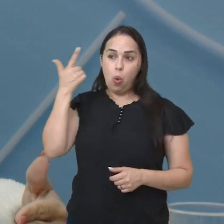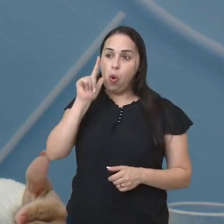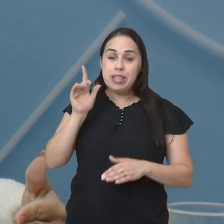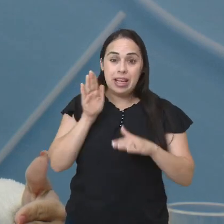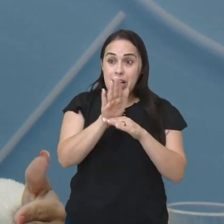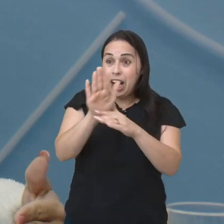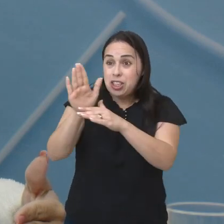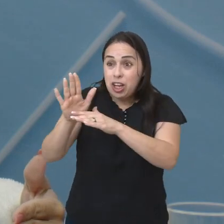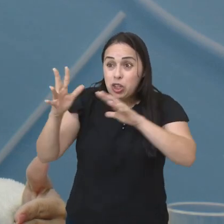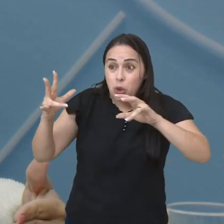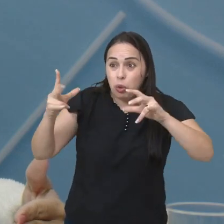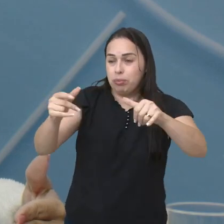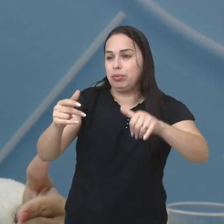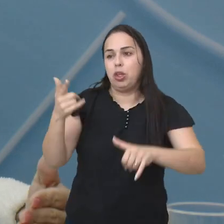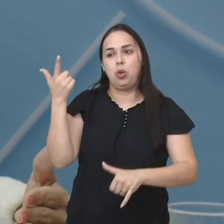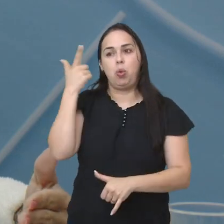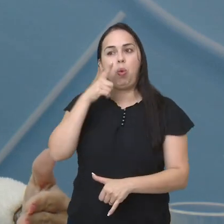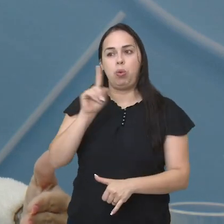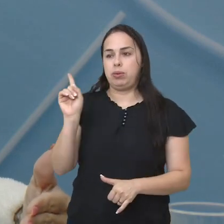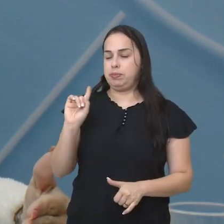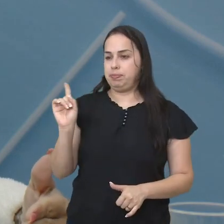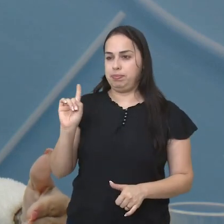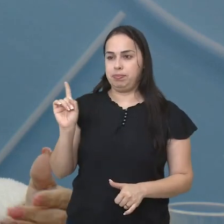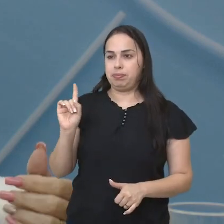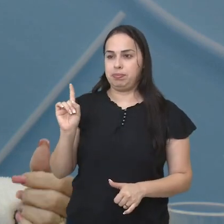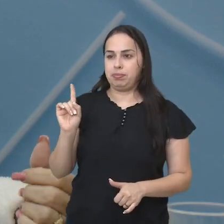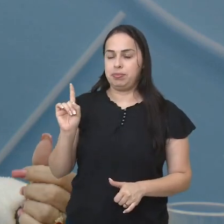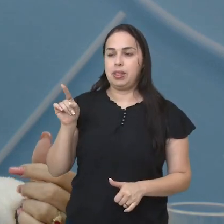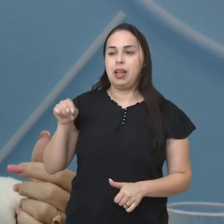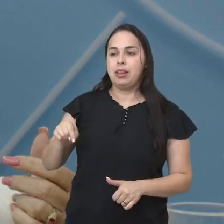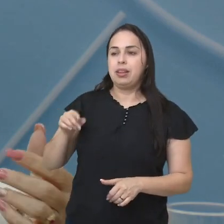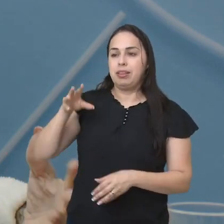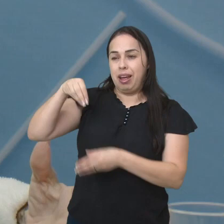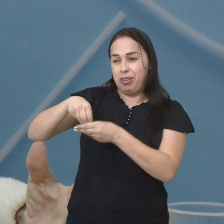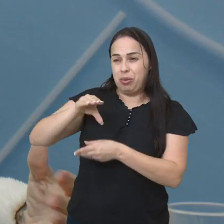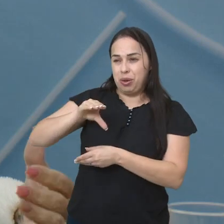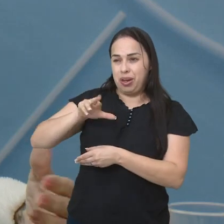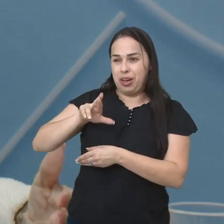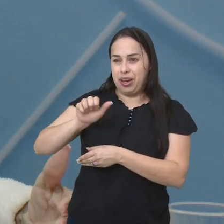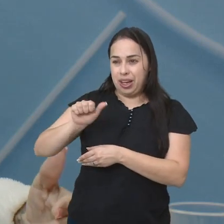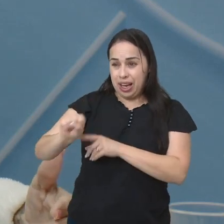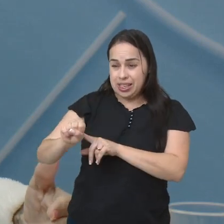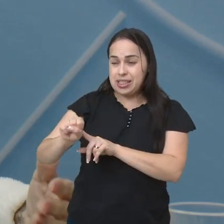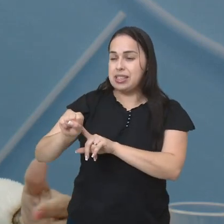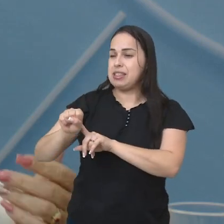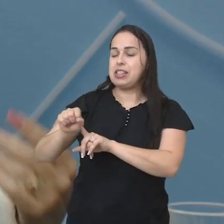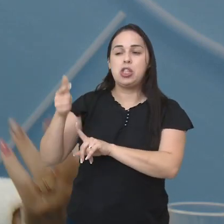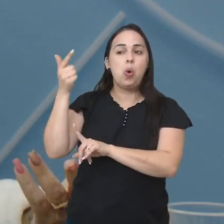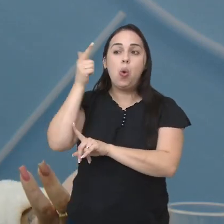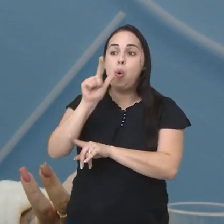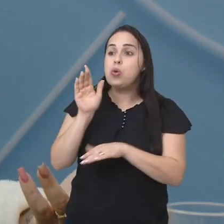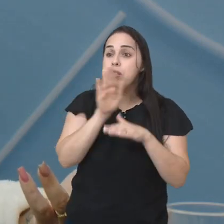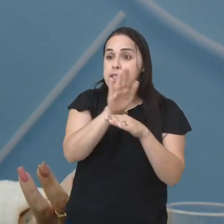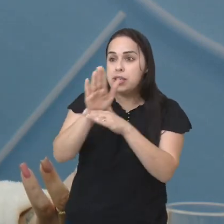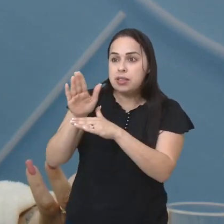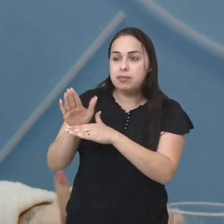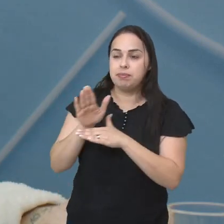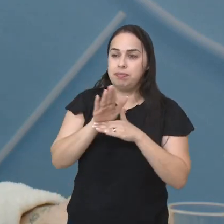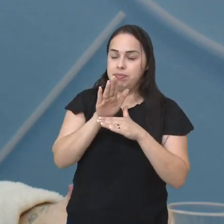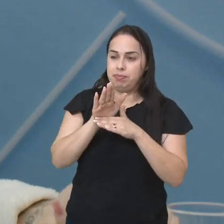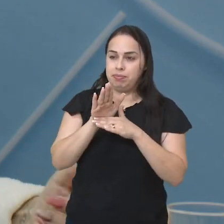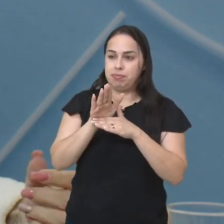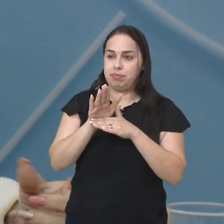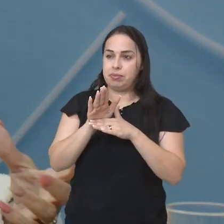não dá conta de atender através dos seus CRAs, dos seus órgãos, poder suprir a necessidade